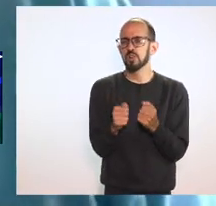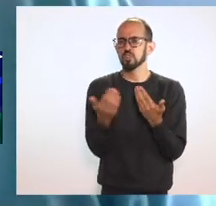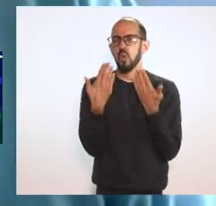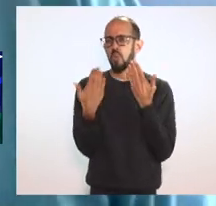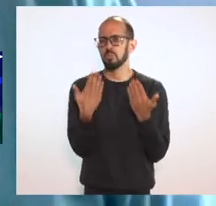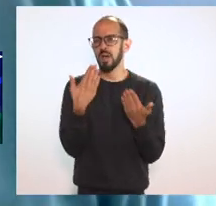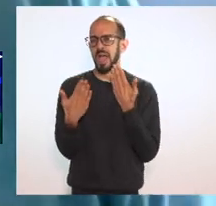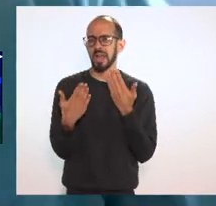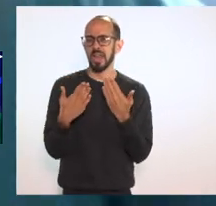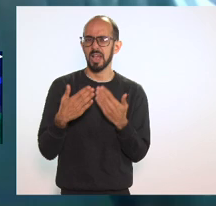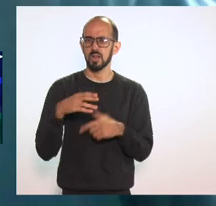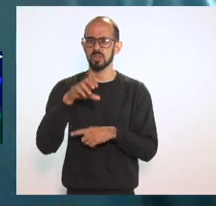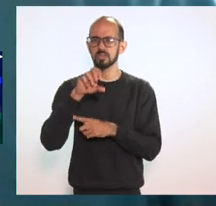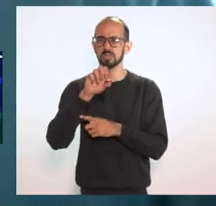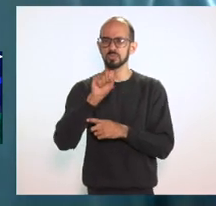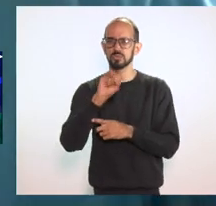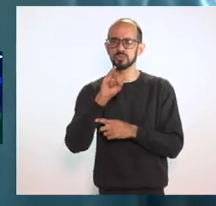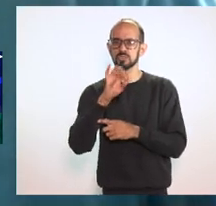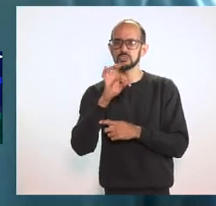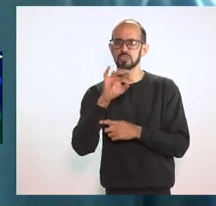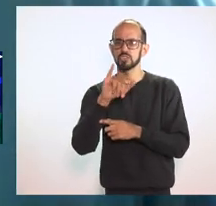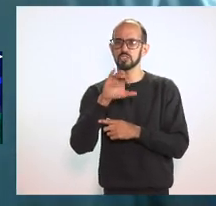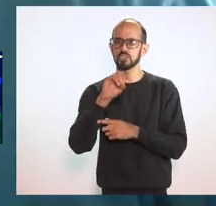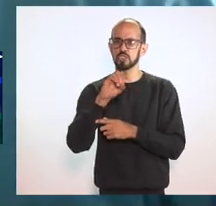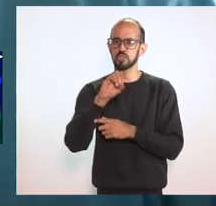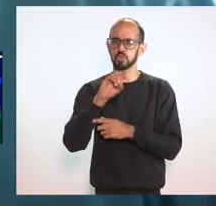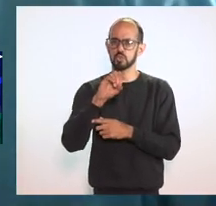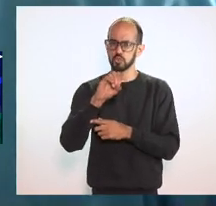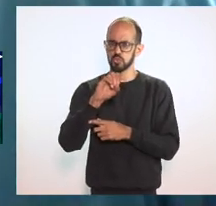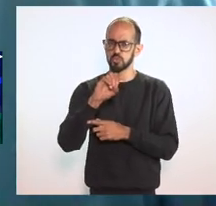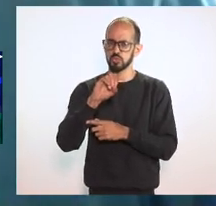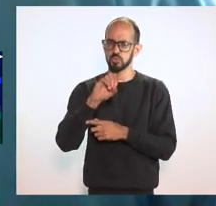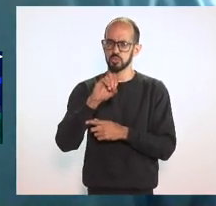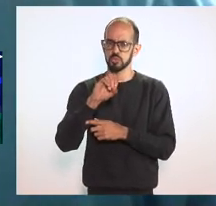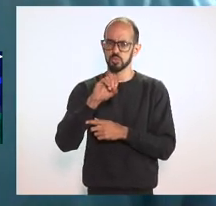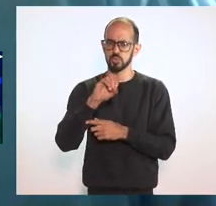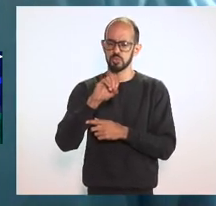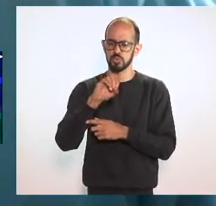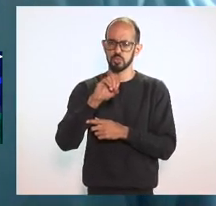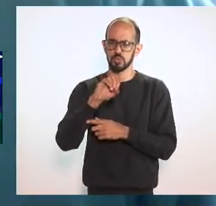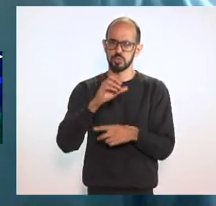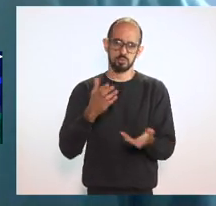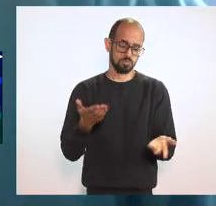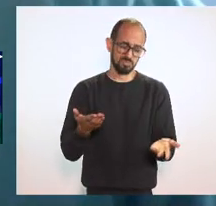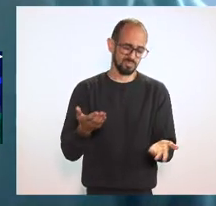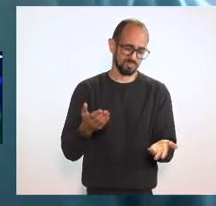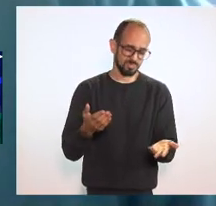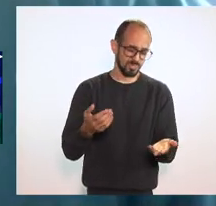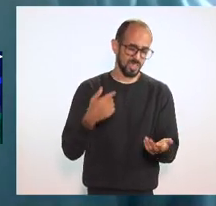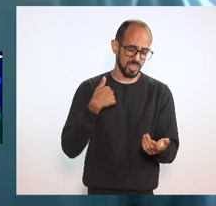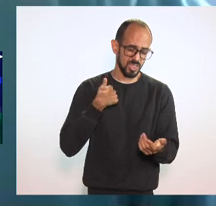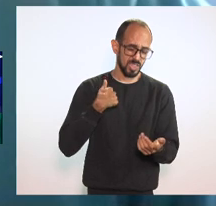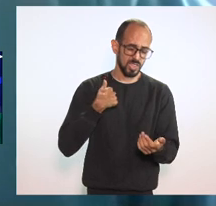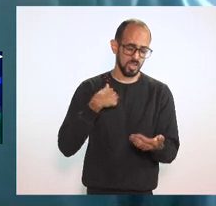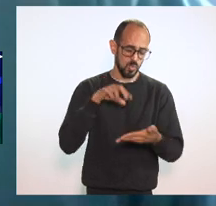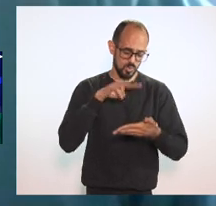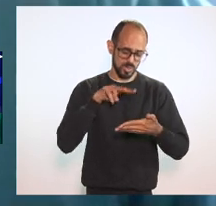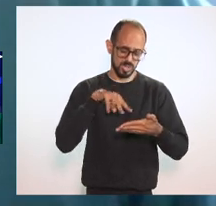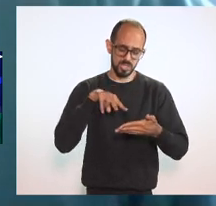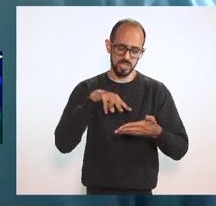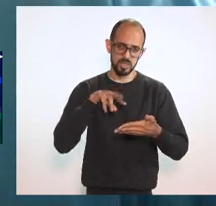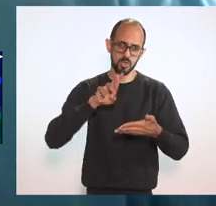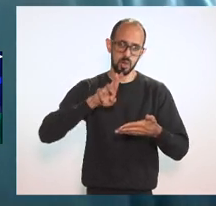de sítio então eu também lhe espero que seja mentira eu